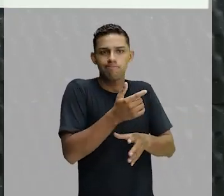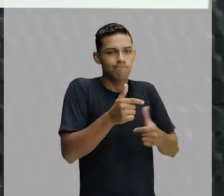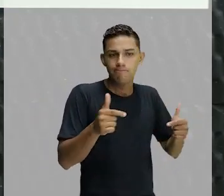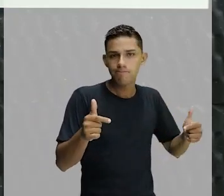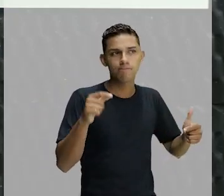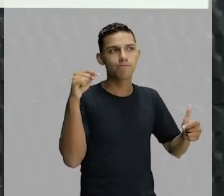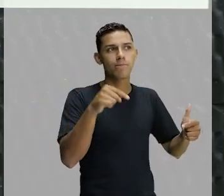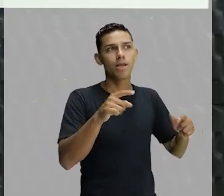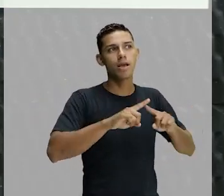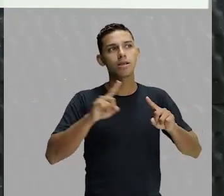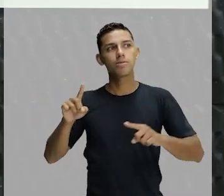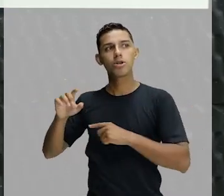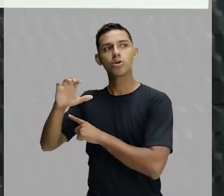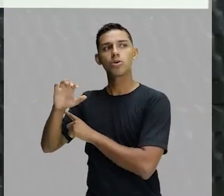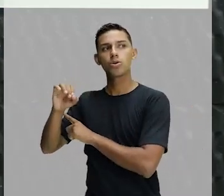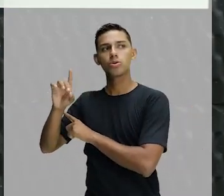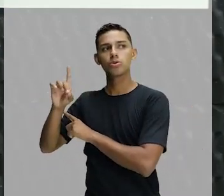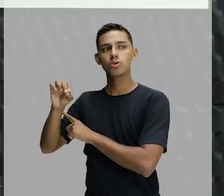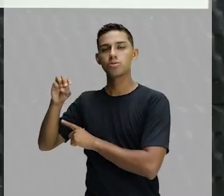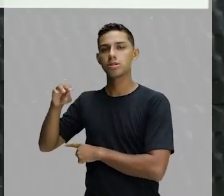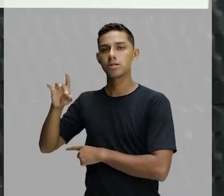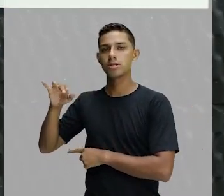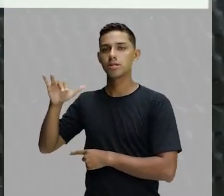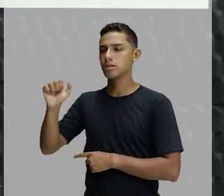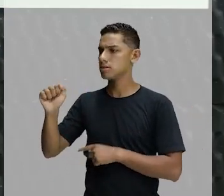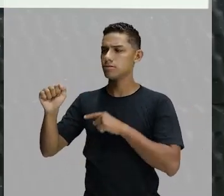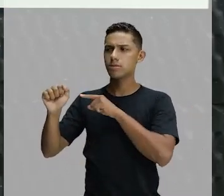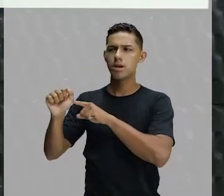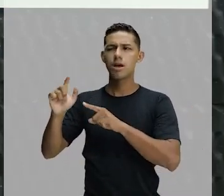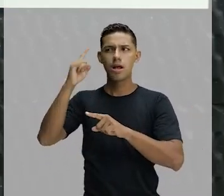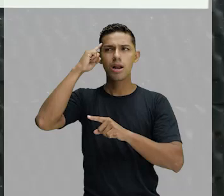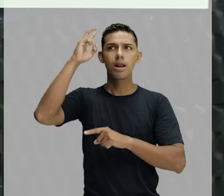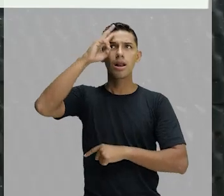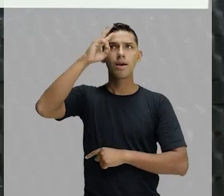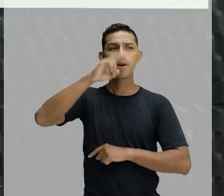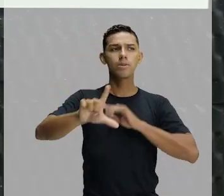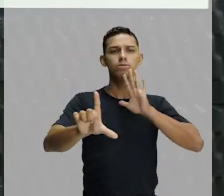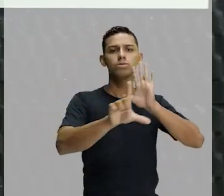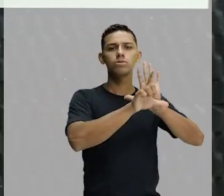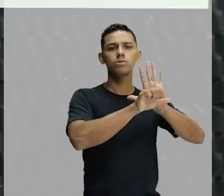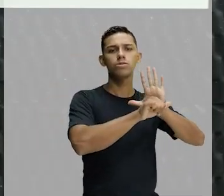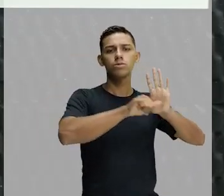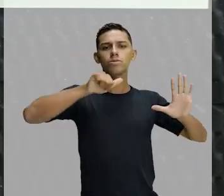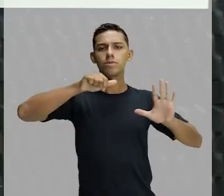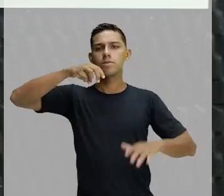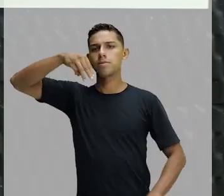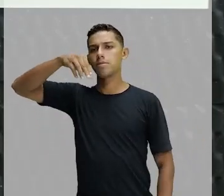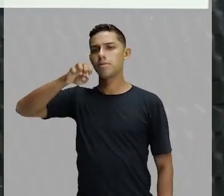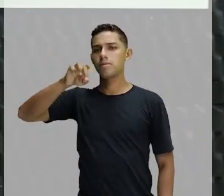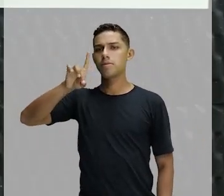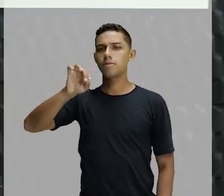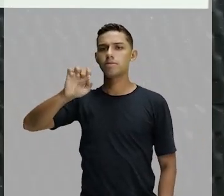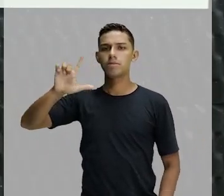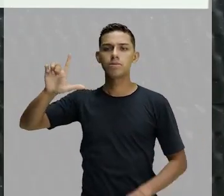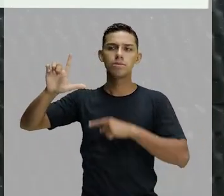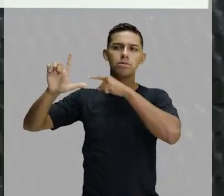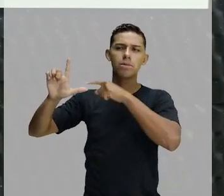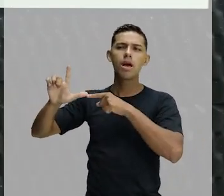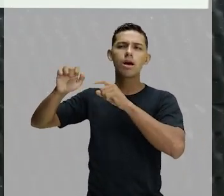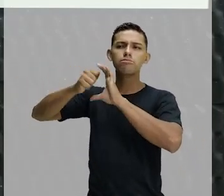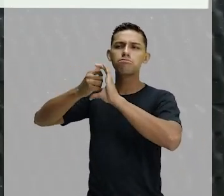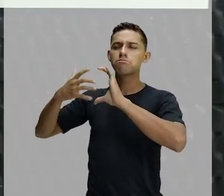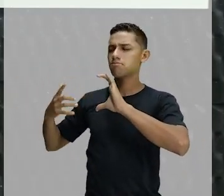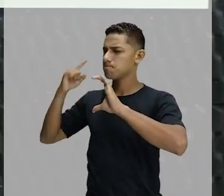são casos especiais. Vamos lembrar que na primeira lei de Mendel, ela falava que cada característica ela é